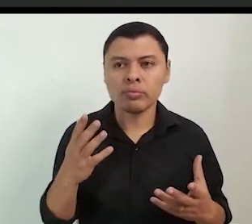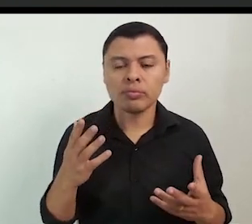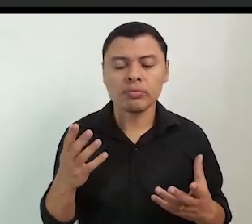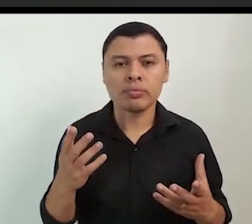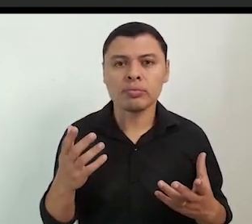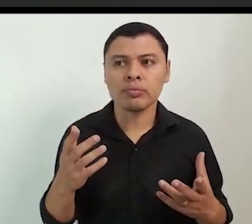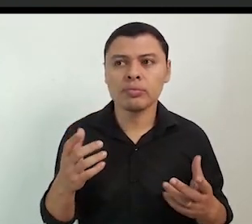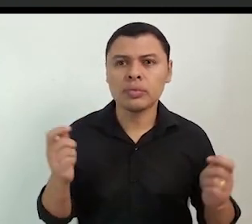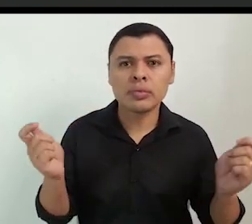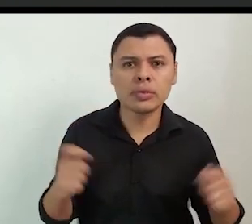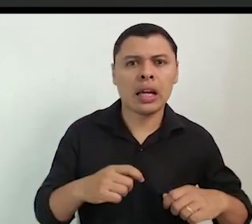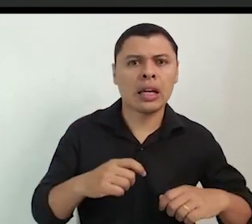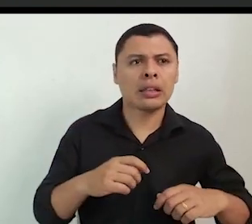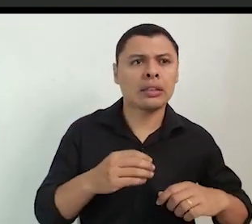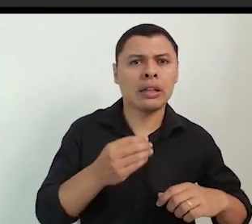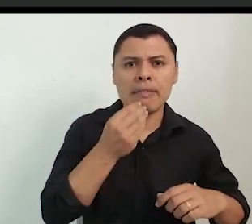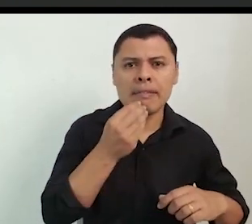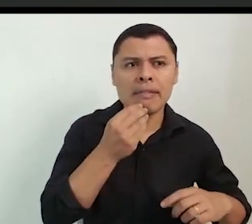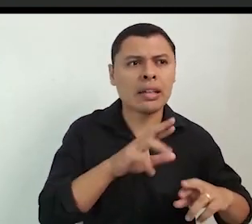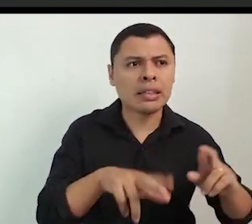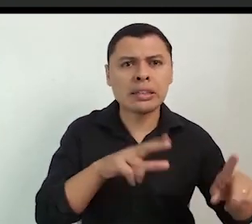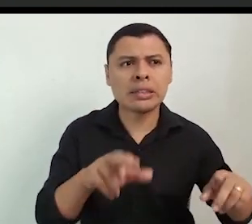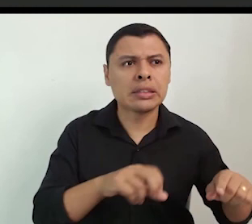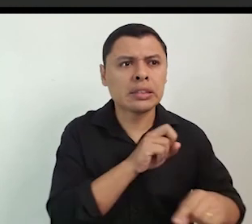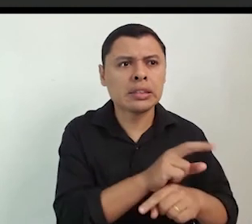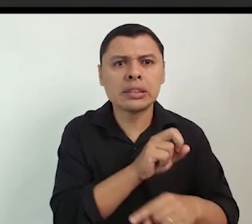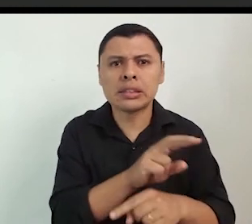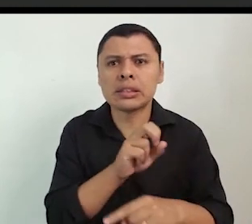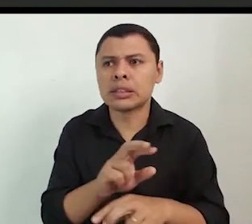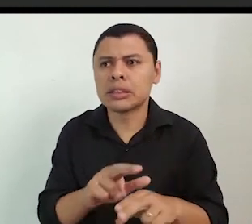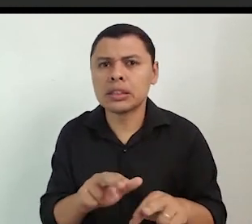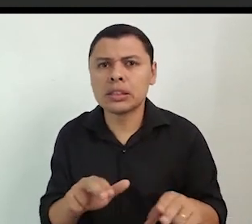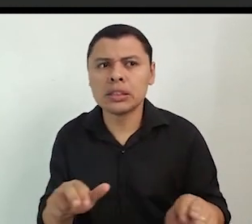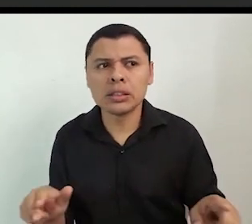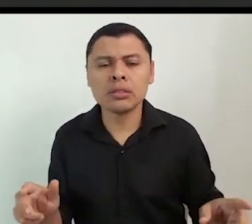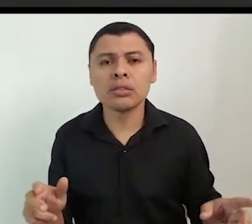as possibilidades mercadológicas profissionais, né?